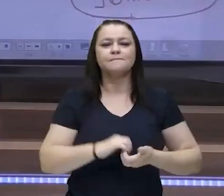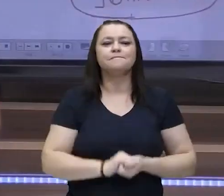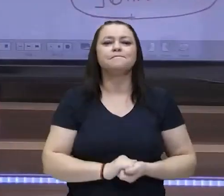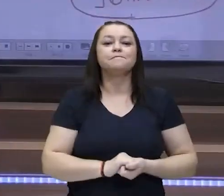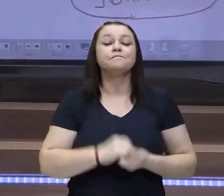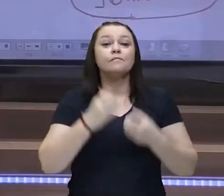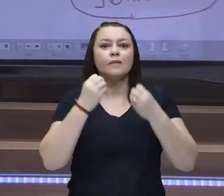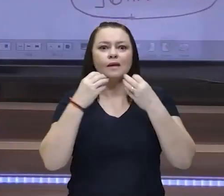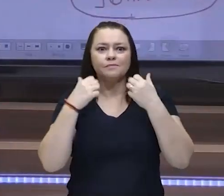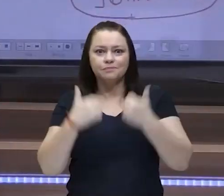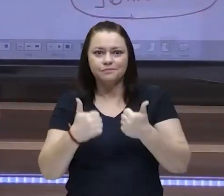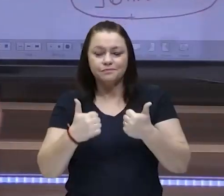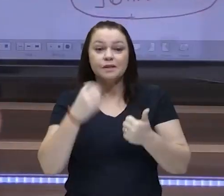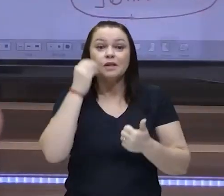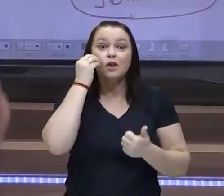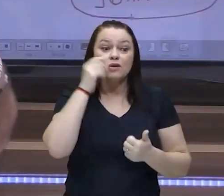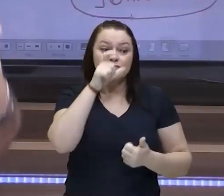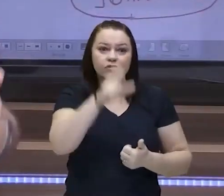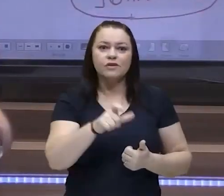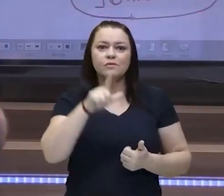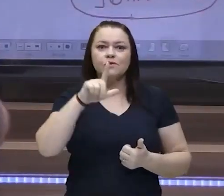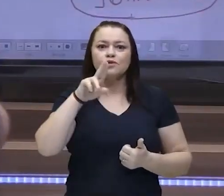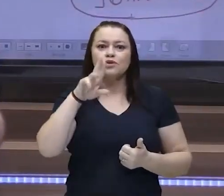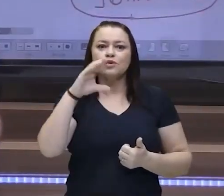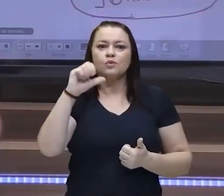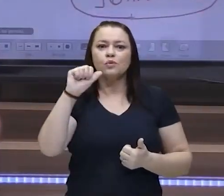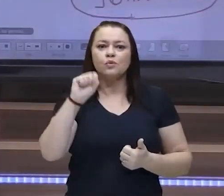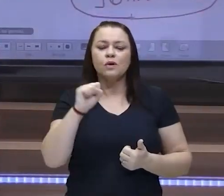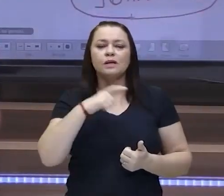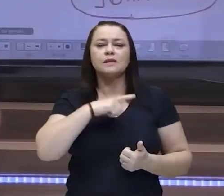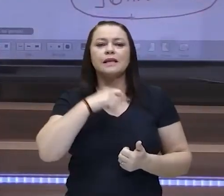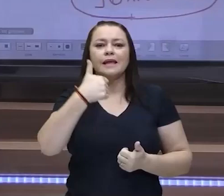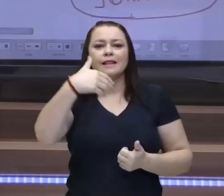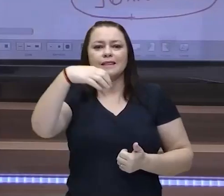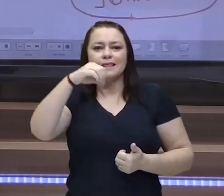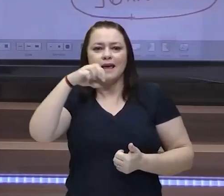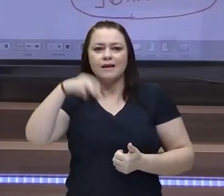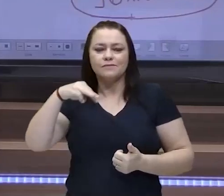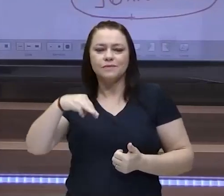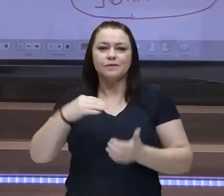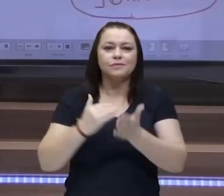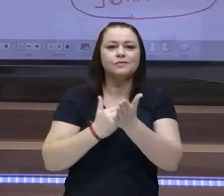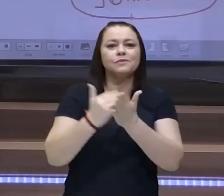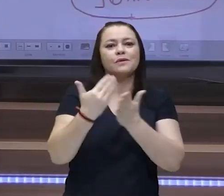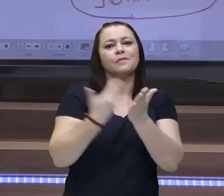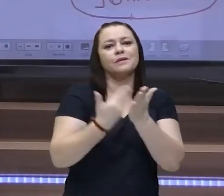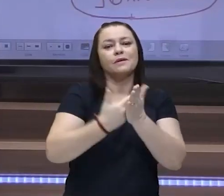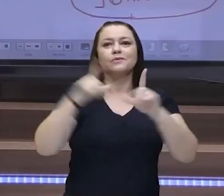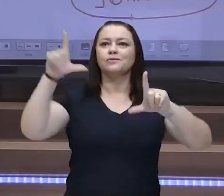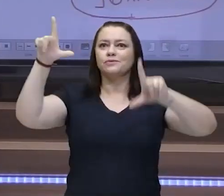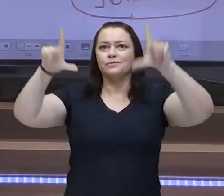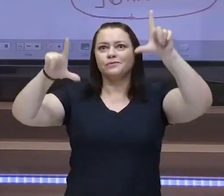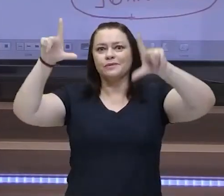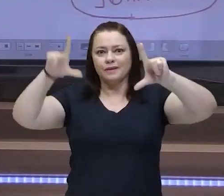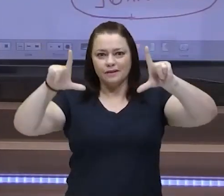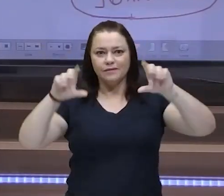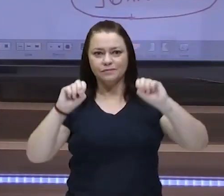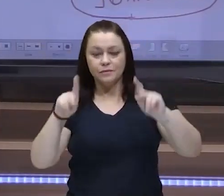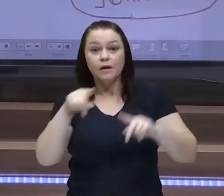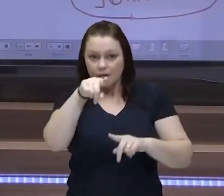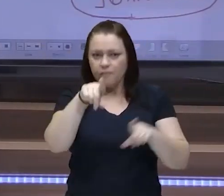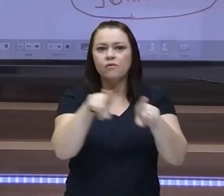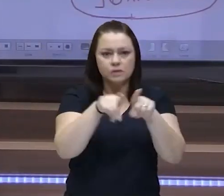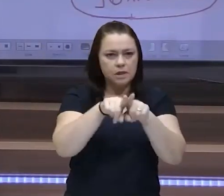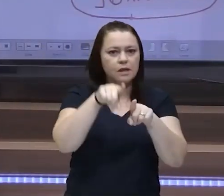vimos aí que o Lucas fez o quê? Que ele tem 10 minutos até começar a aula dele na TV. Tá certo, amigo? Você em casa também tem